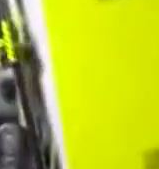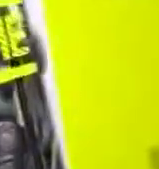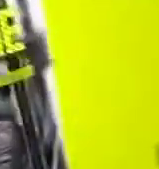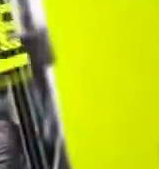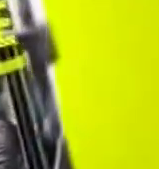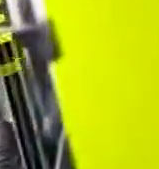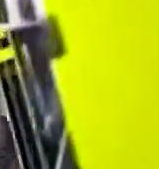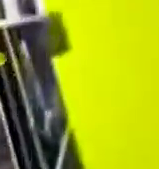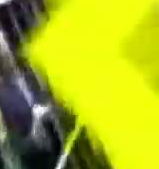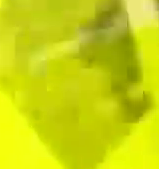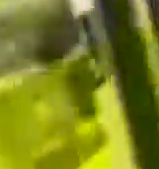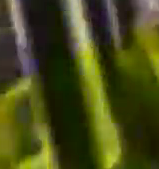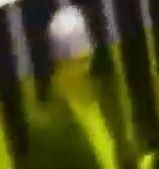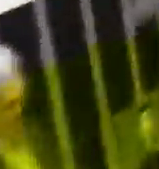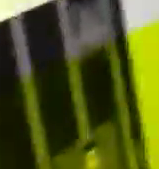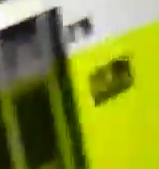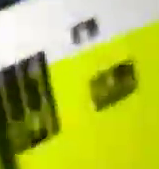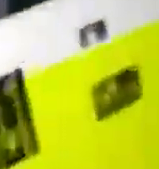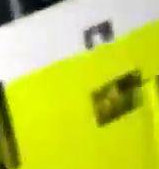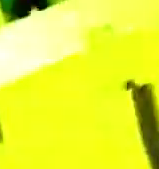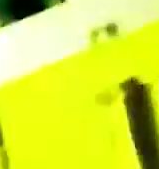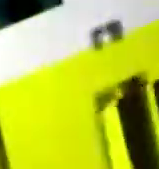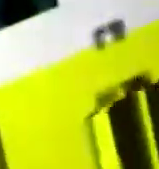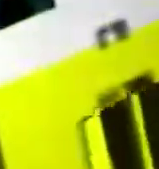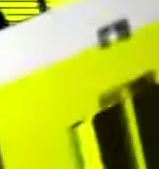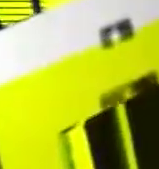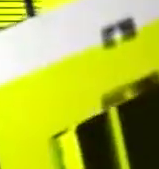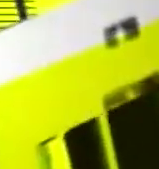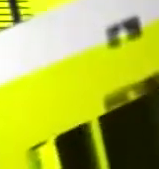Que não que sejam menos importantes.